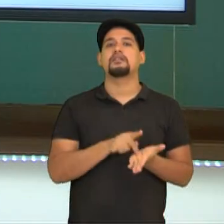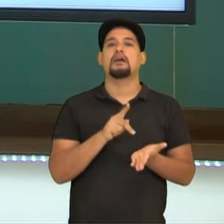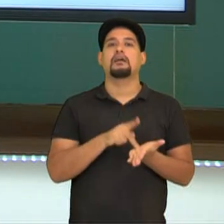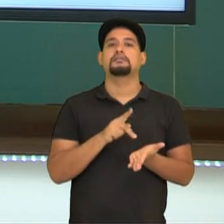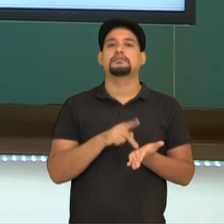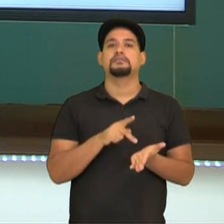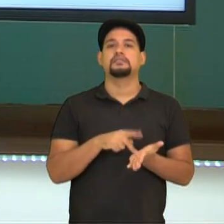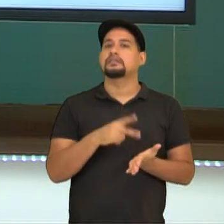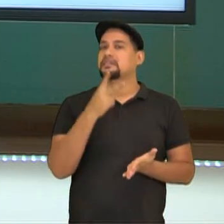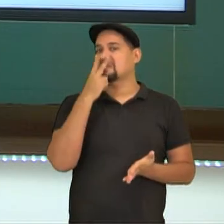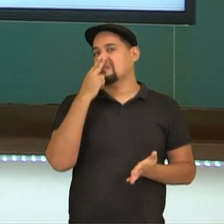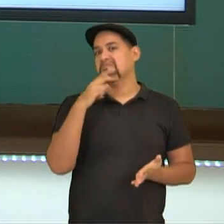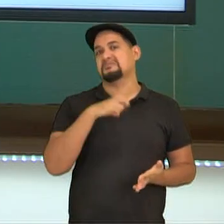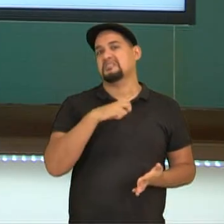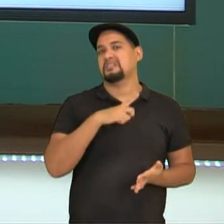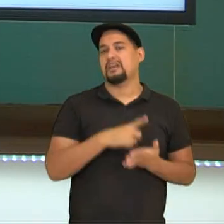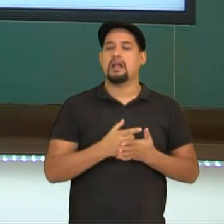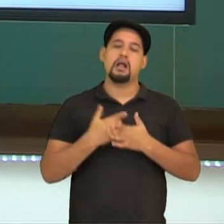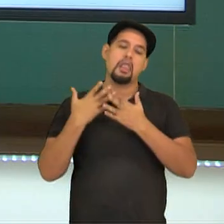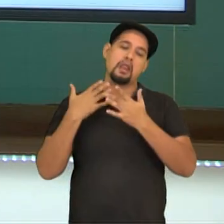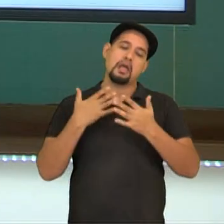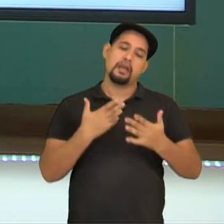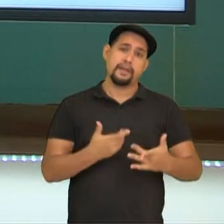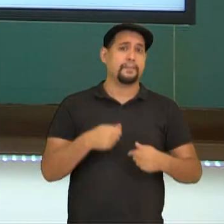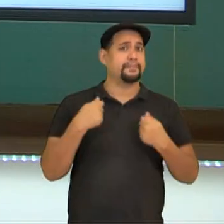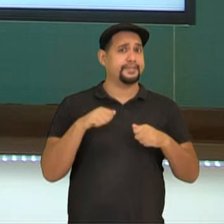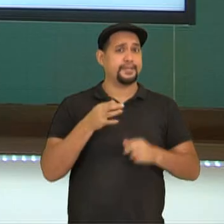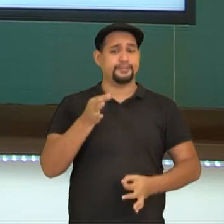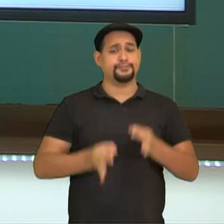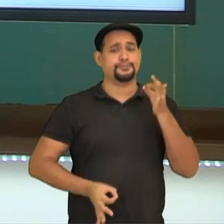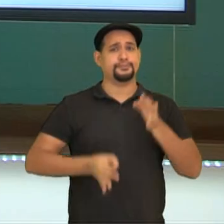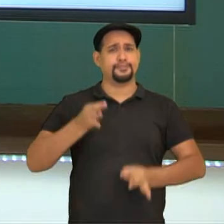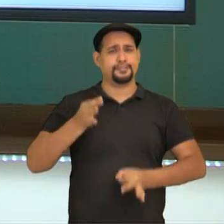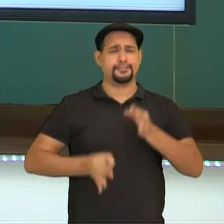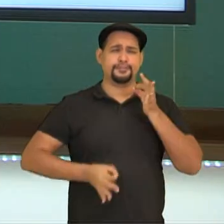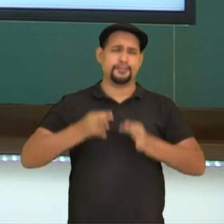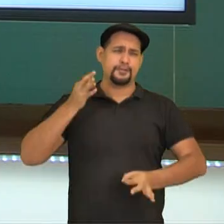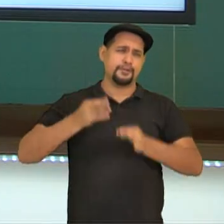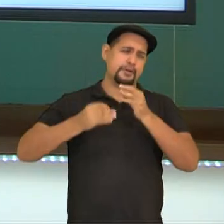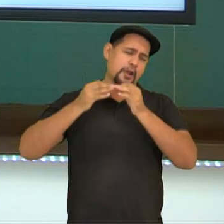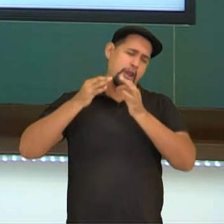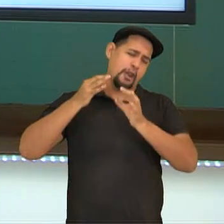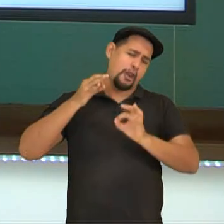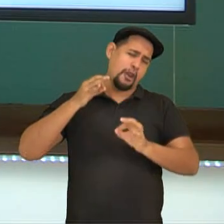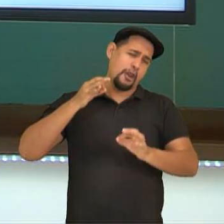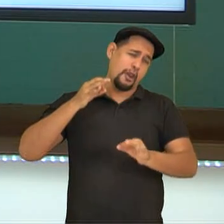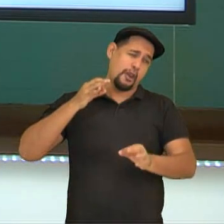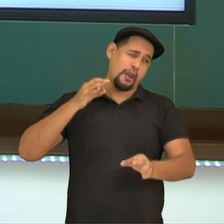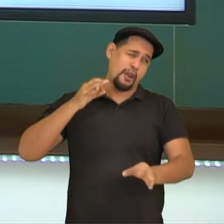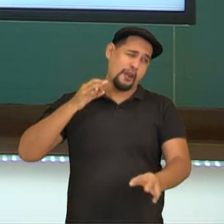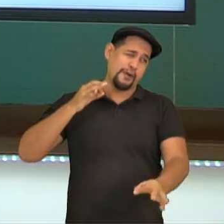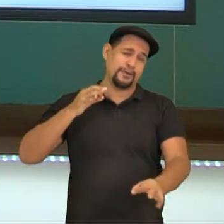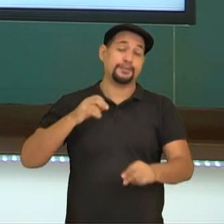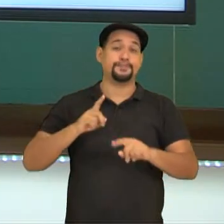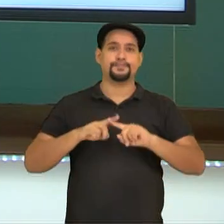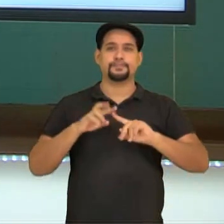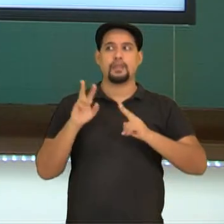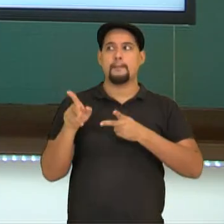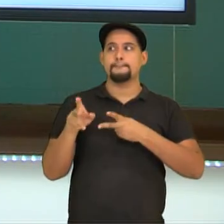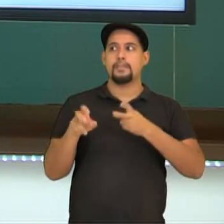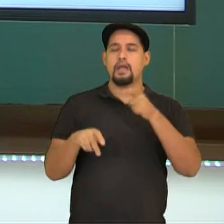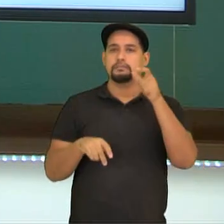verídica, teríamos aí um desenrolar jurídico longo, e longo. Mas vejam